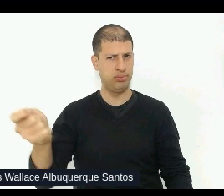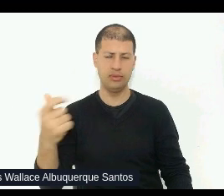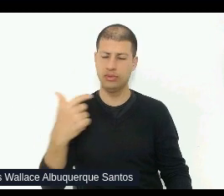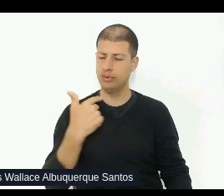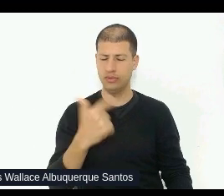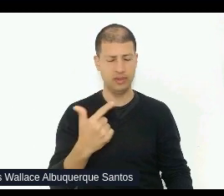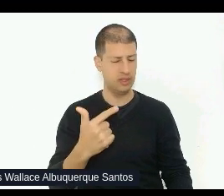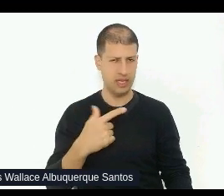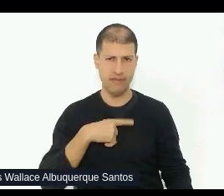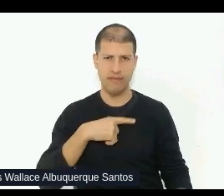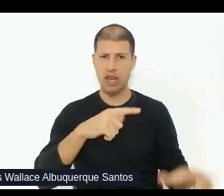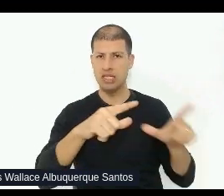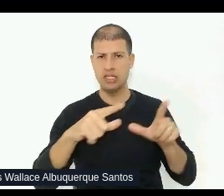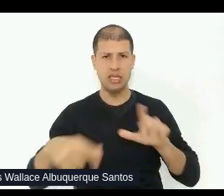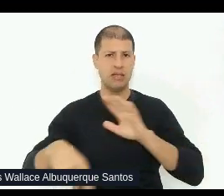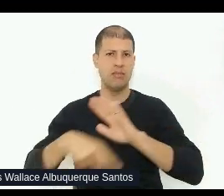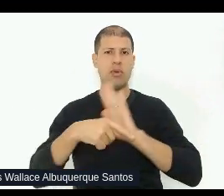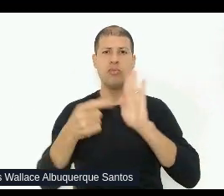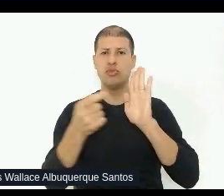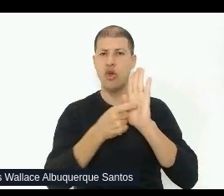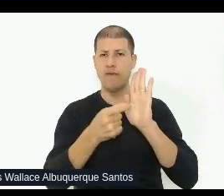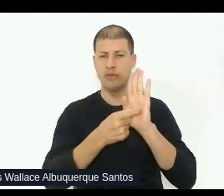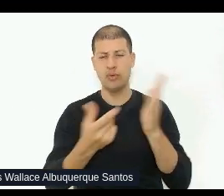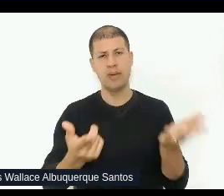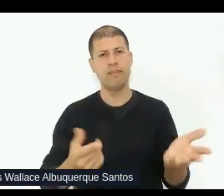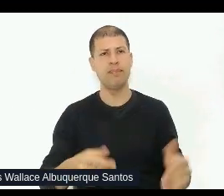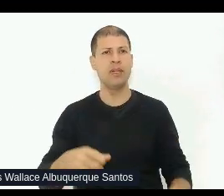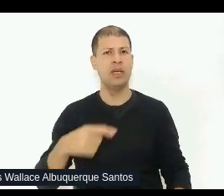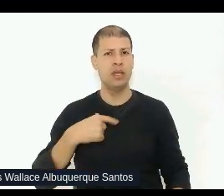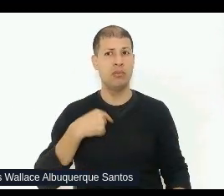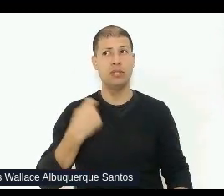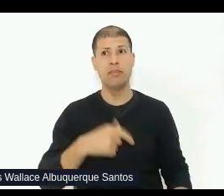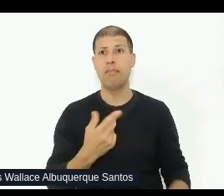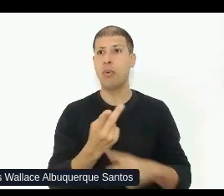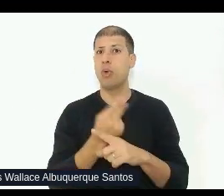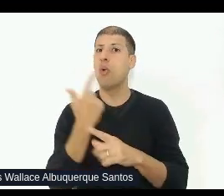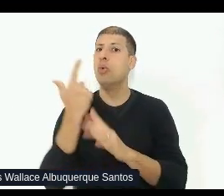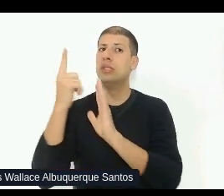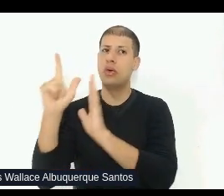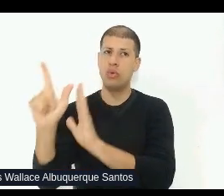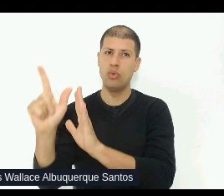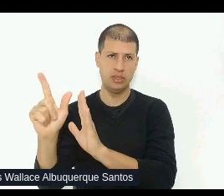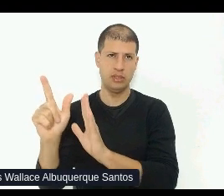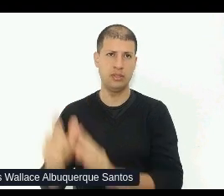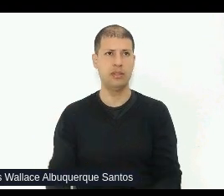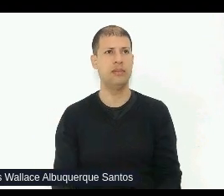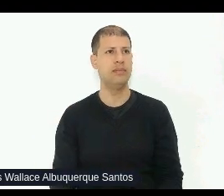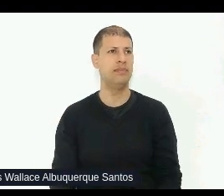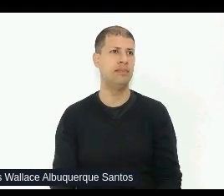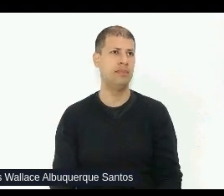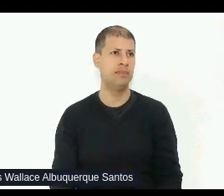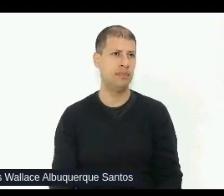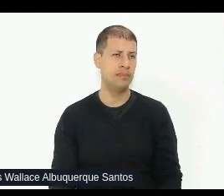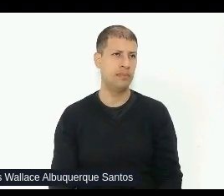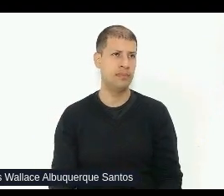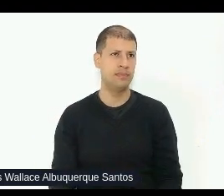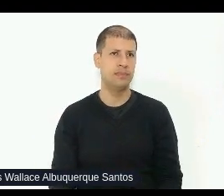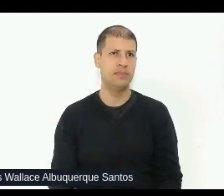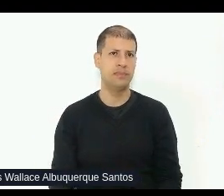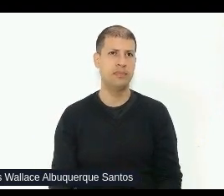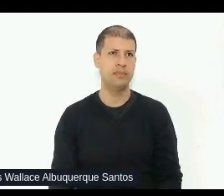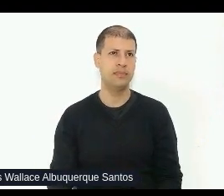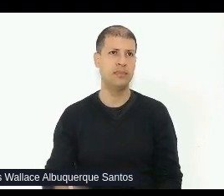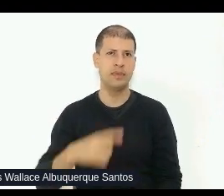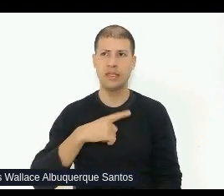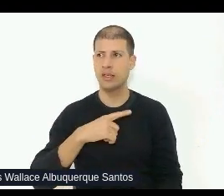licença de software, eu tive que procurar outros meios. E aí, eu estou no slide, que eu passei o